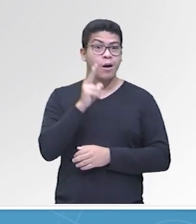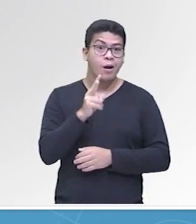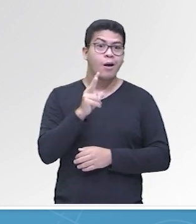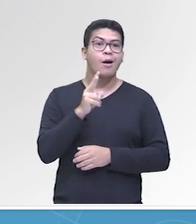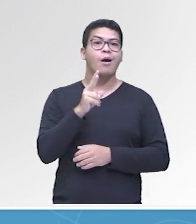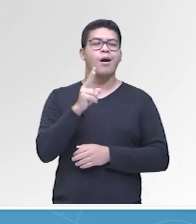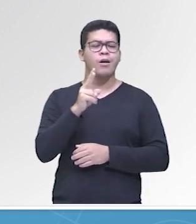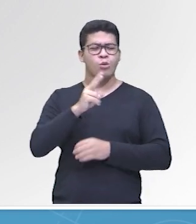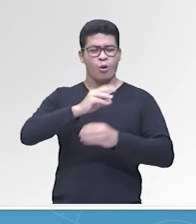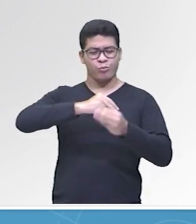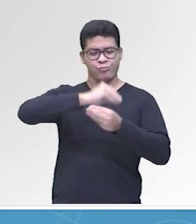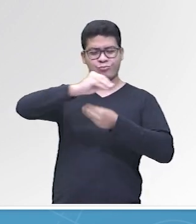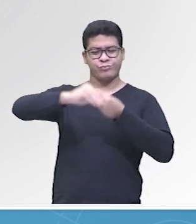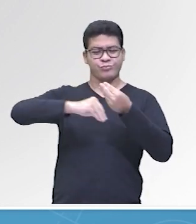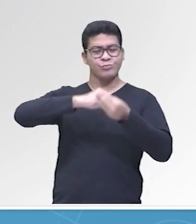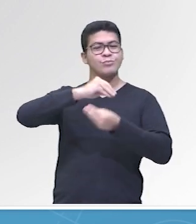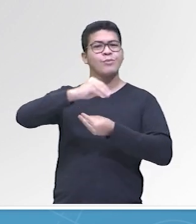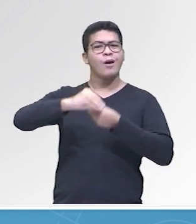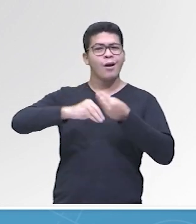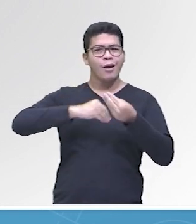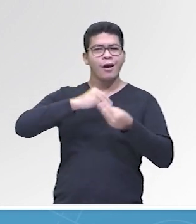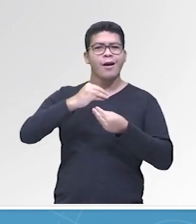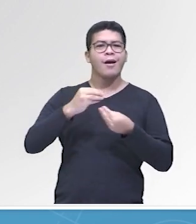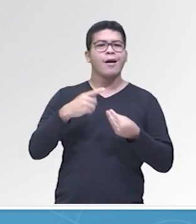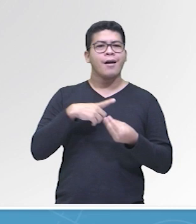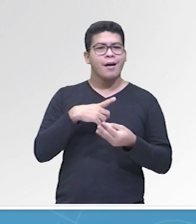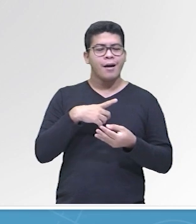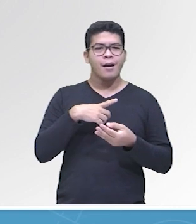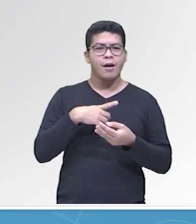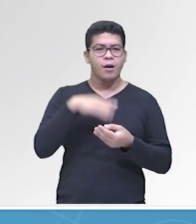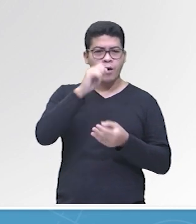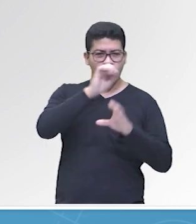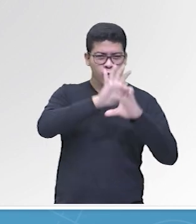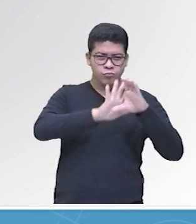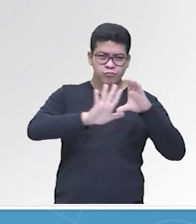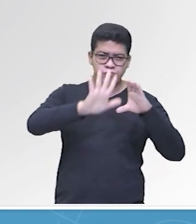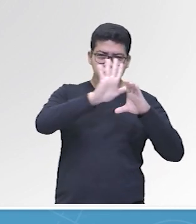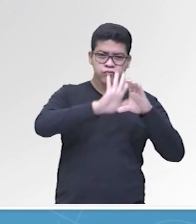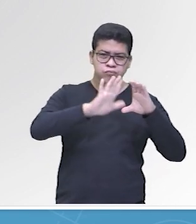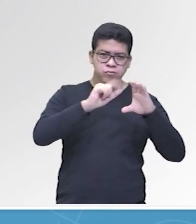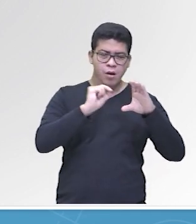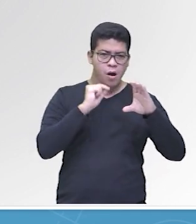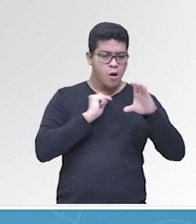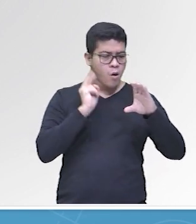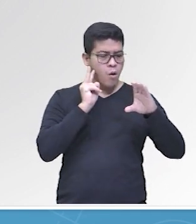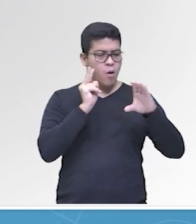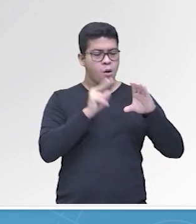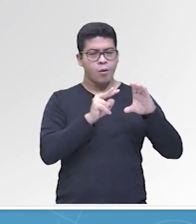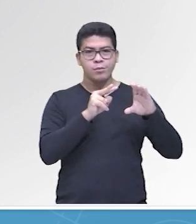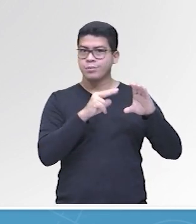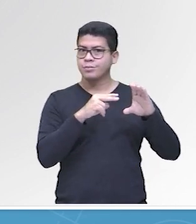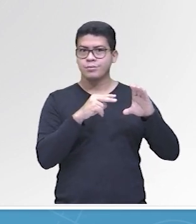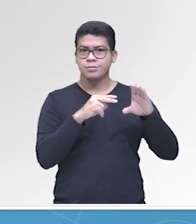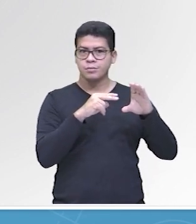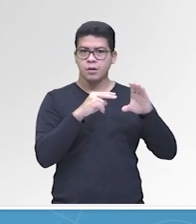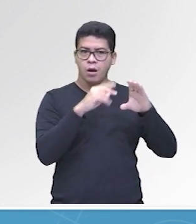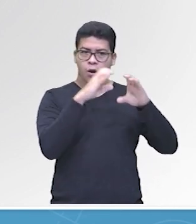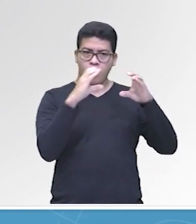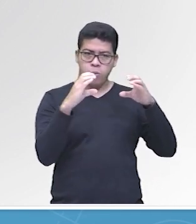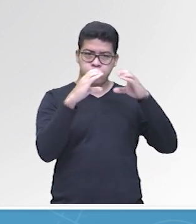Exatamente, espalhado aqui, ó, no citoplasma. Ele não possui um envoltório ali nuclear, não